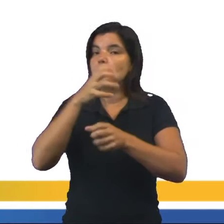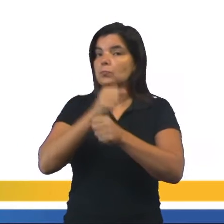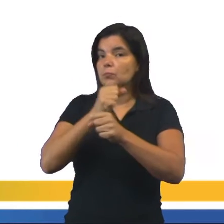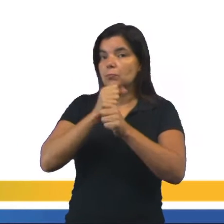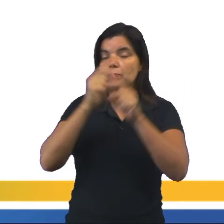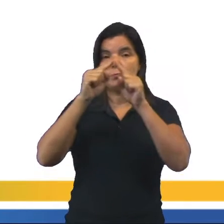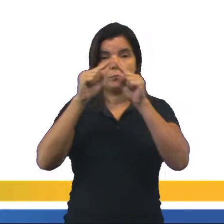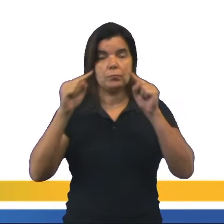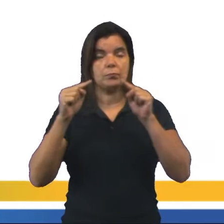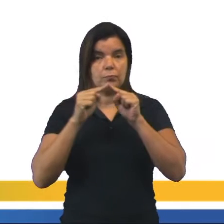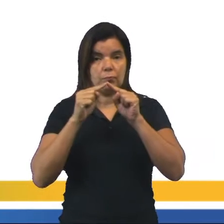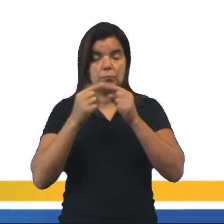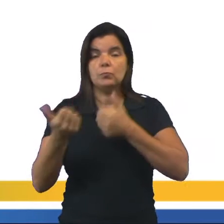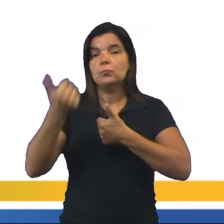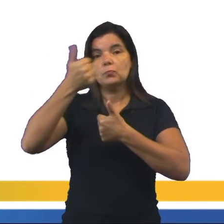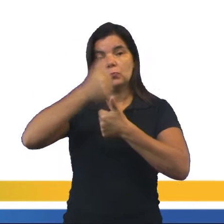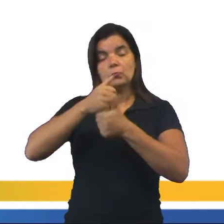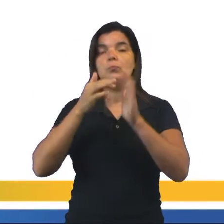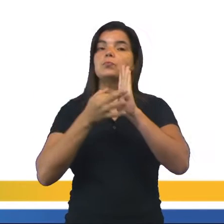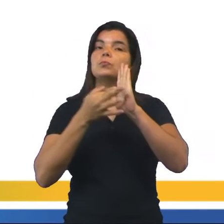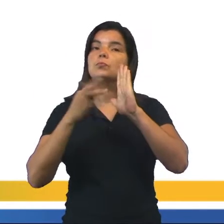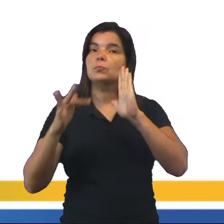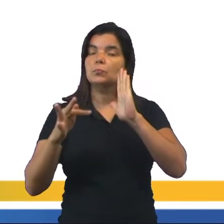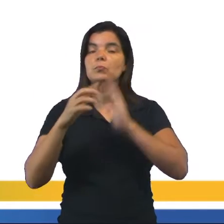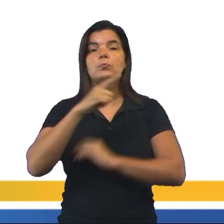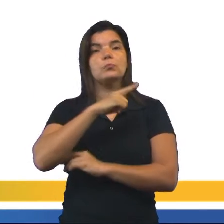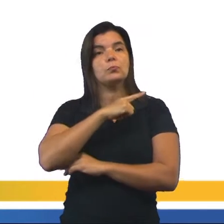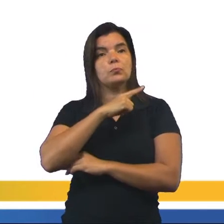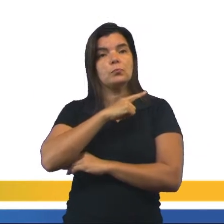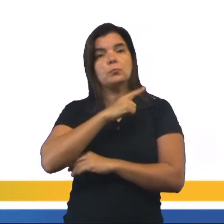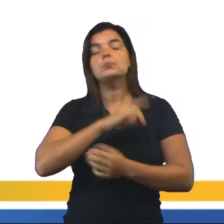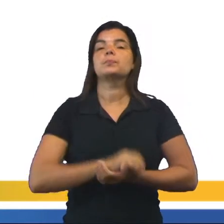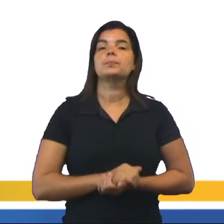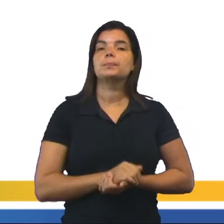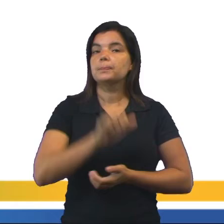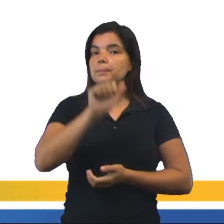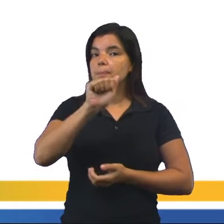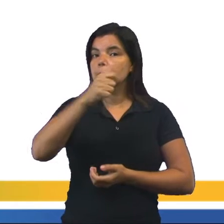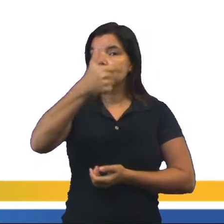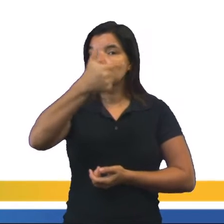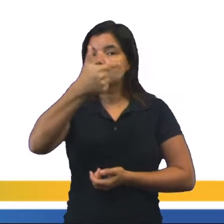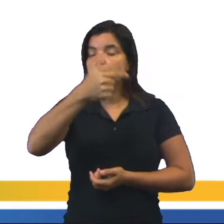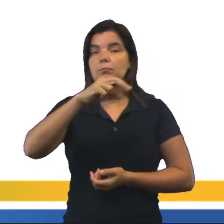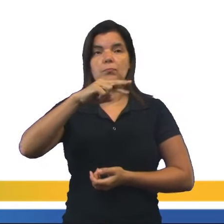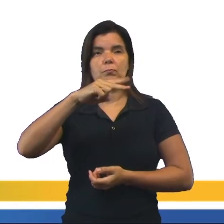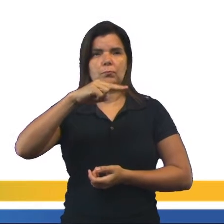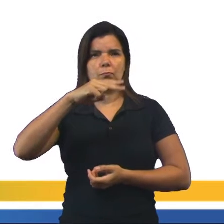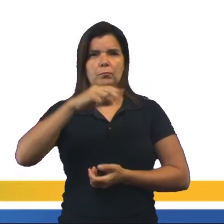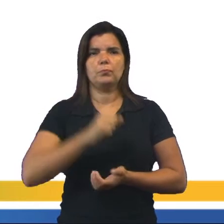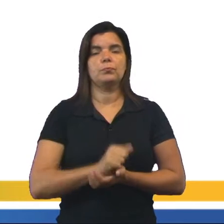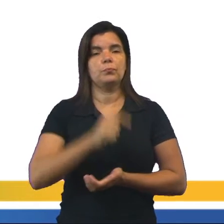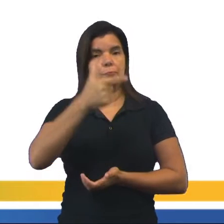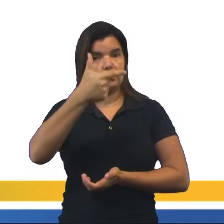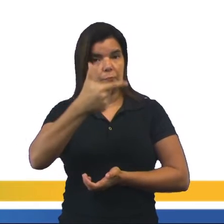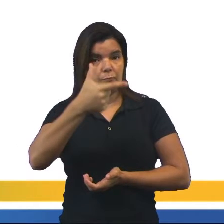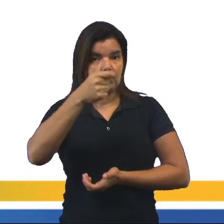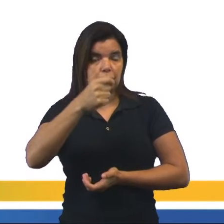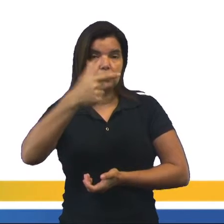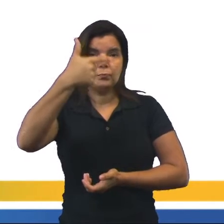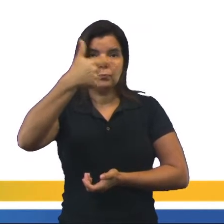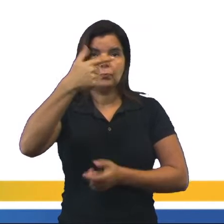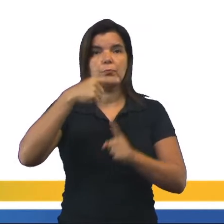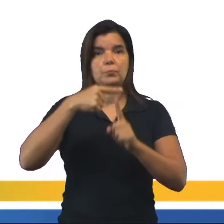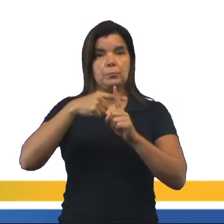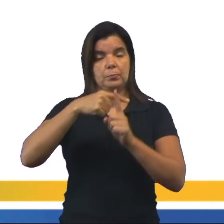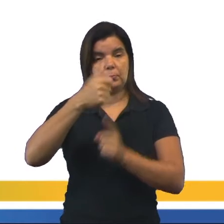Substituindo esses valores na fórmula, nós vamos ter a ao quadrado é igual a 20 ao quadrado